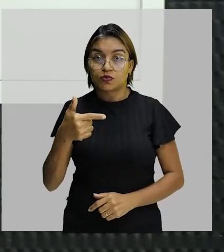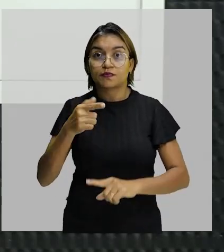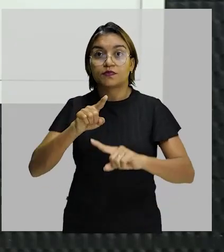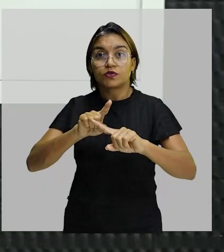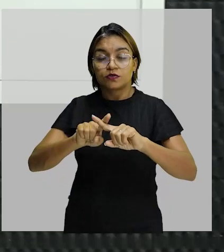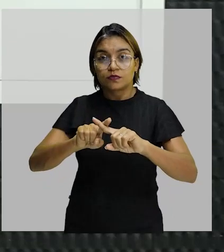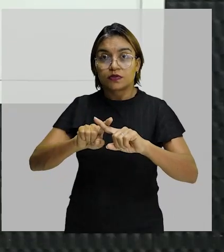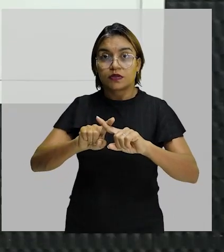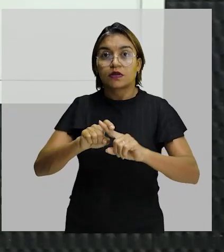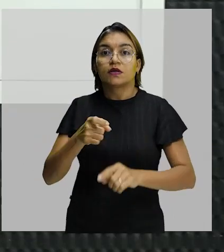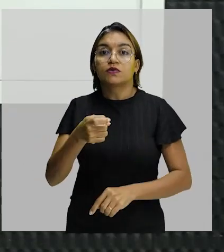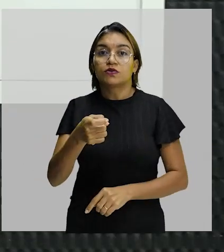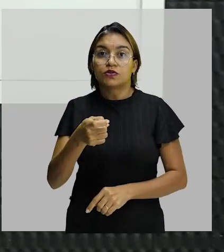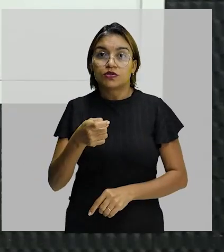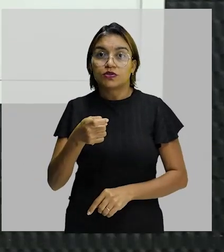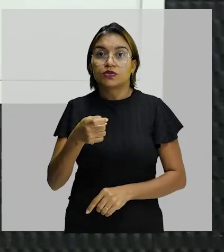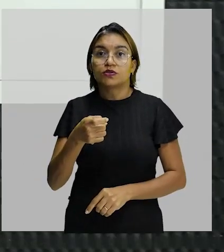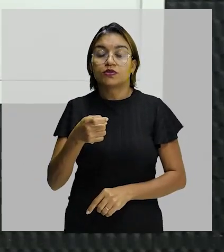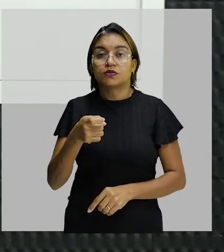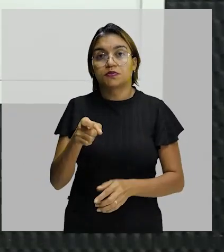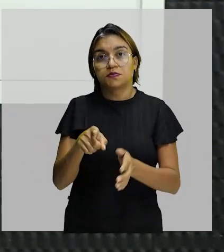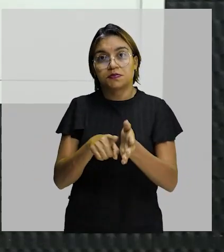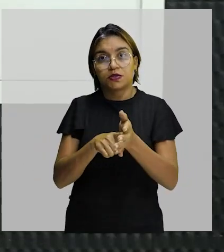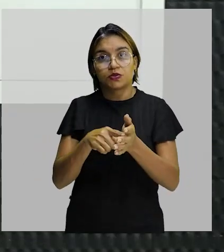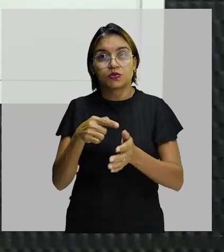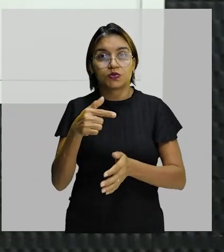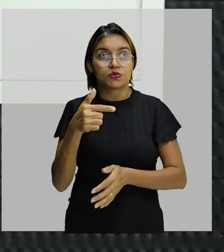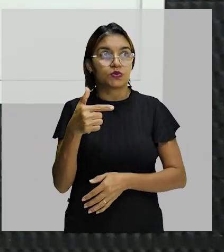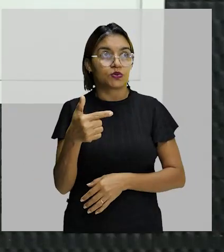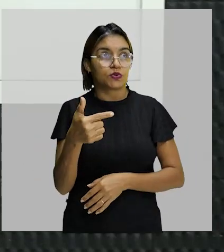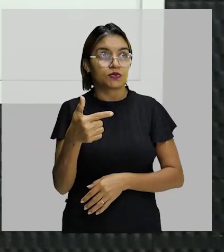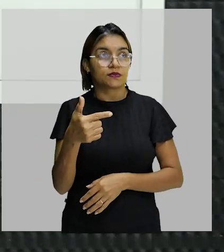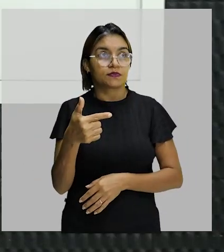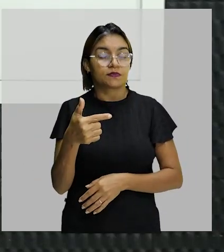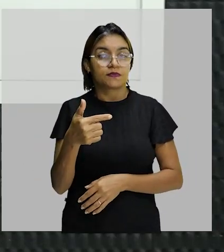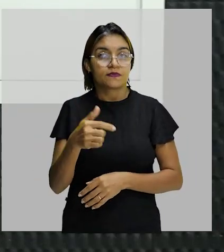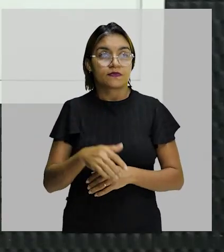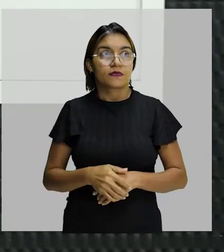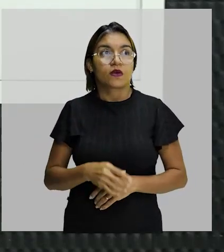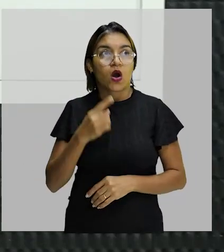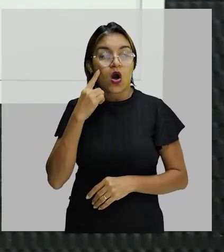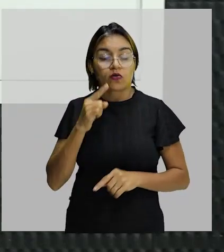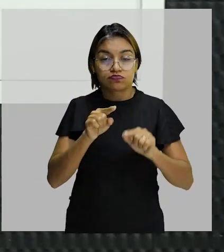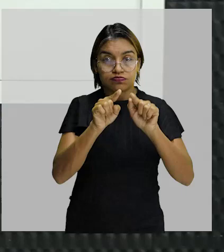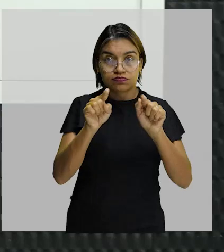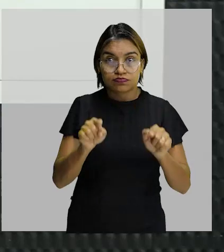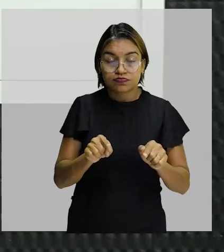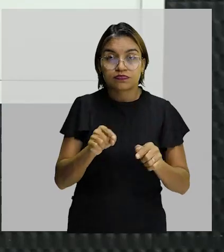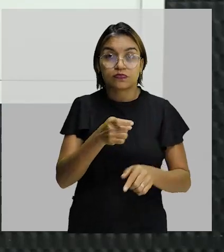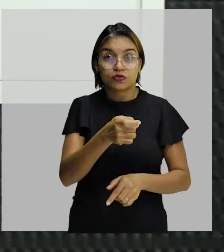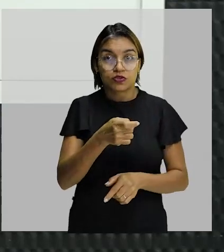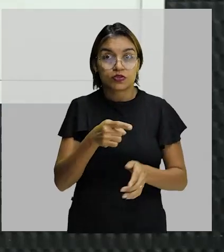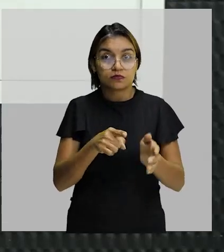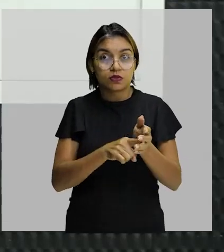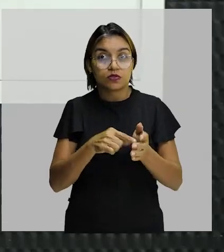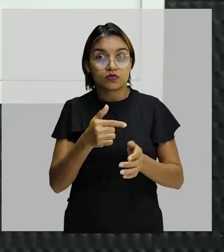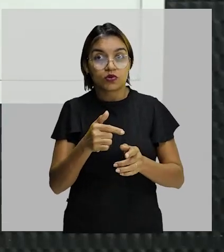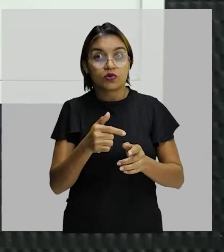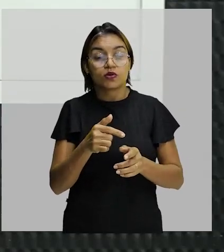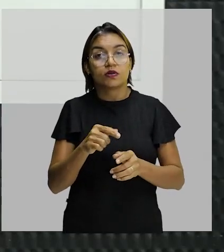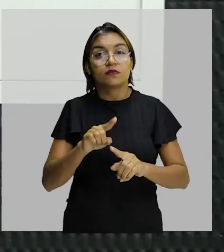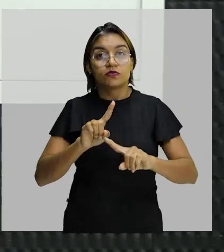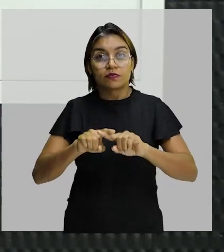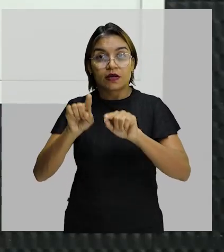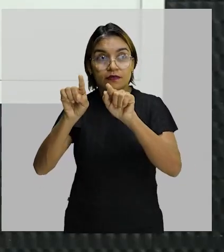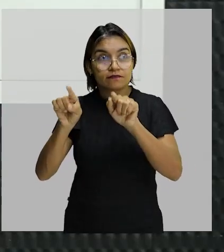multiplicado por x menos 2. Ó. Olha o que acontece com 2, duas vezes sendo raiz. Ó. Esse x mais